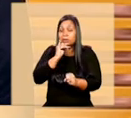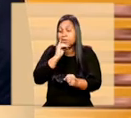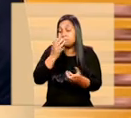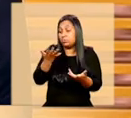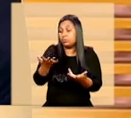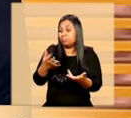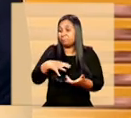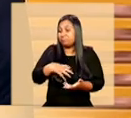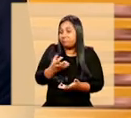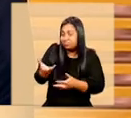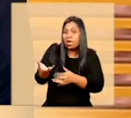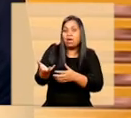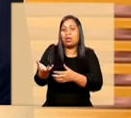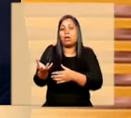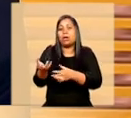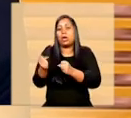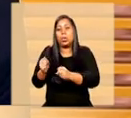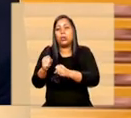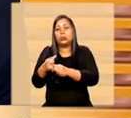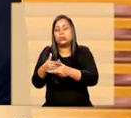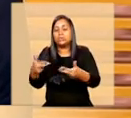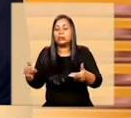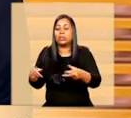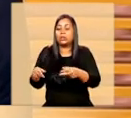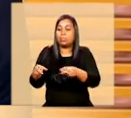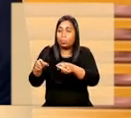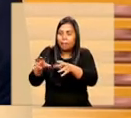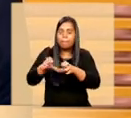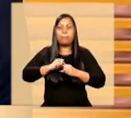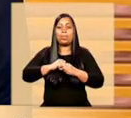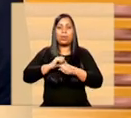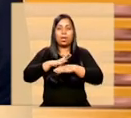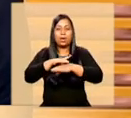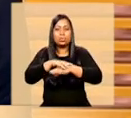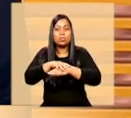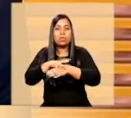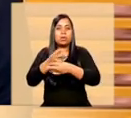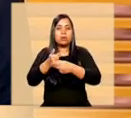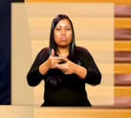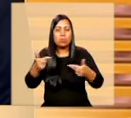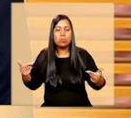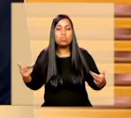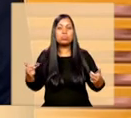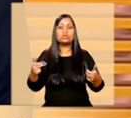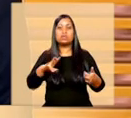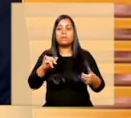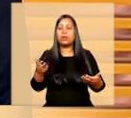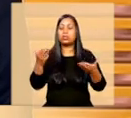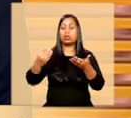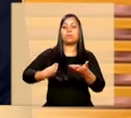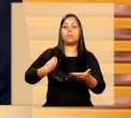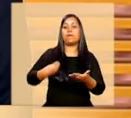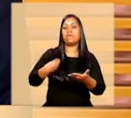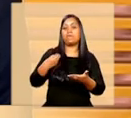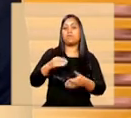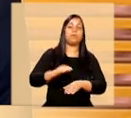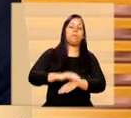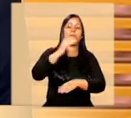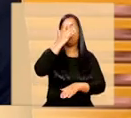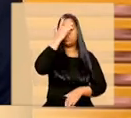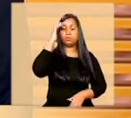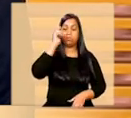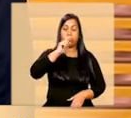seja efeito colateral da medicação, risco maior de infecções, né? Então, com isso, a gente vai proporcionando uma sobrevida maior